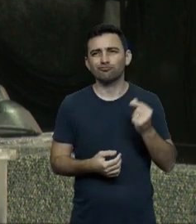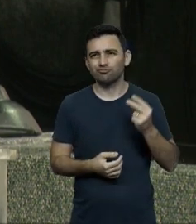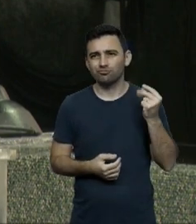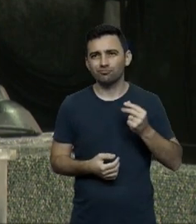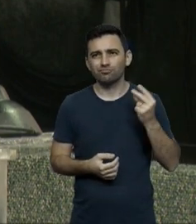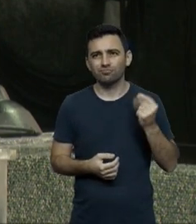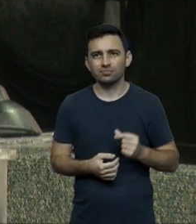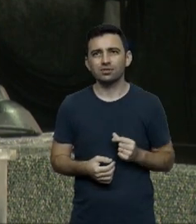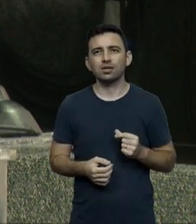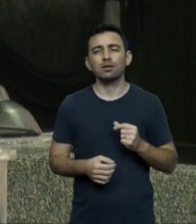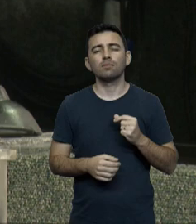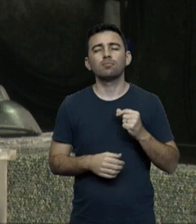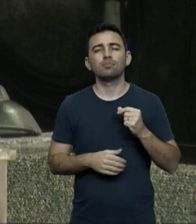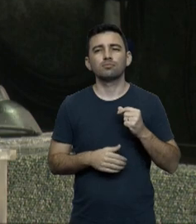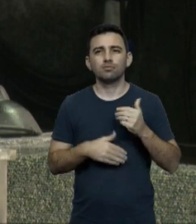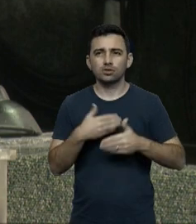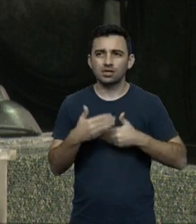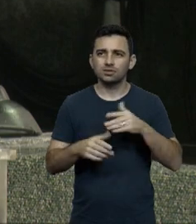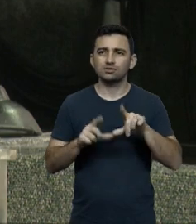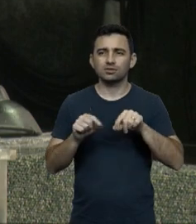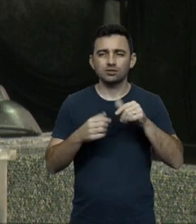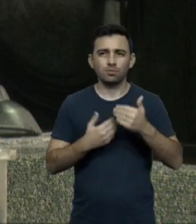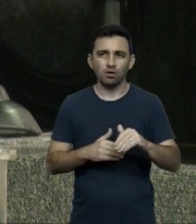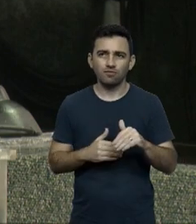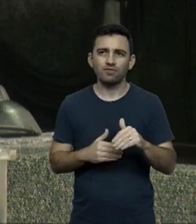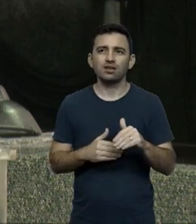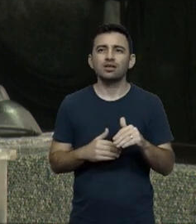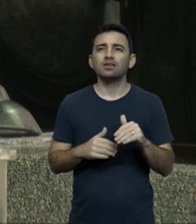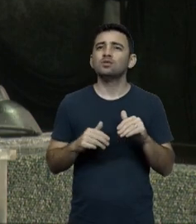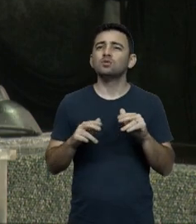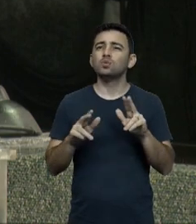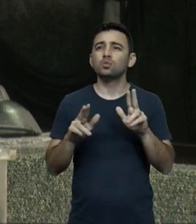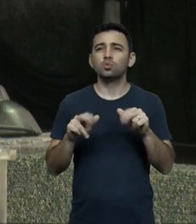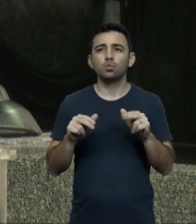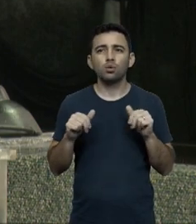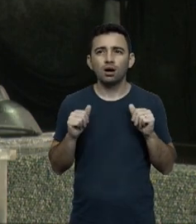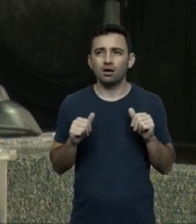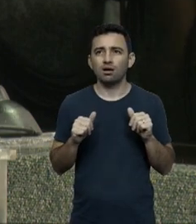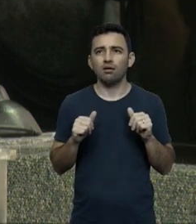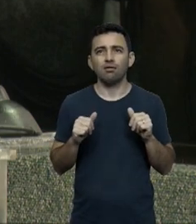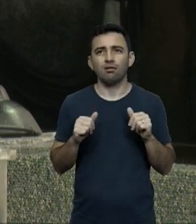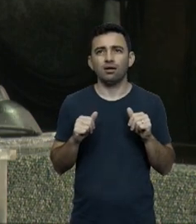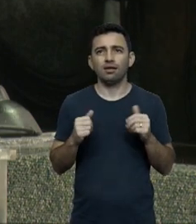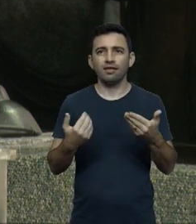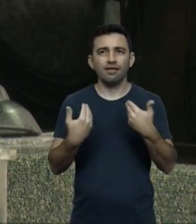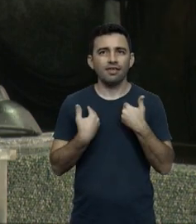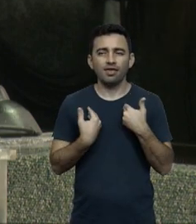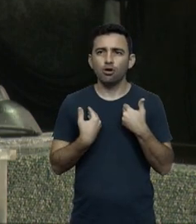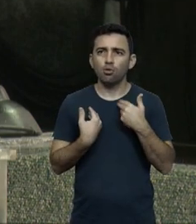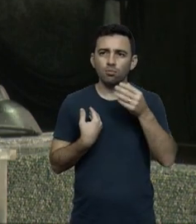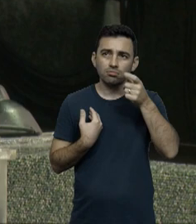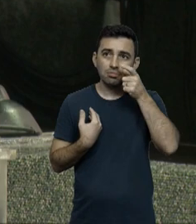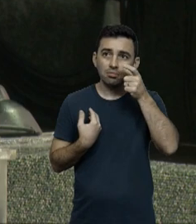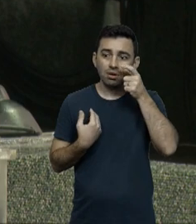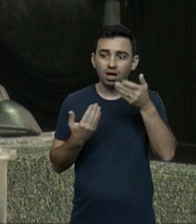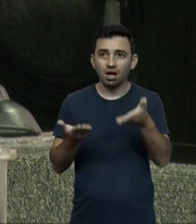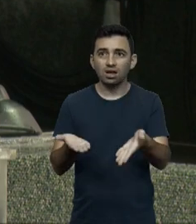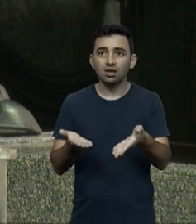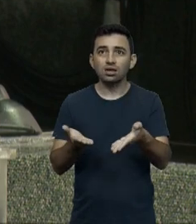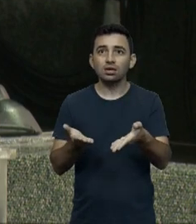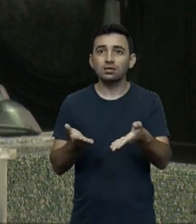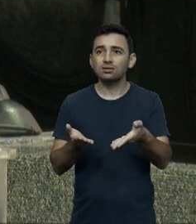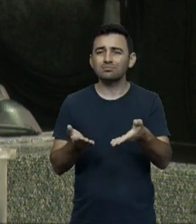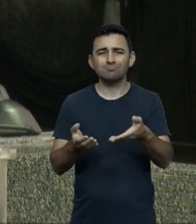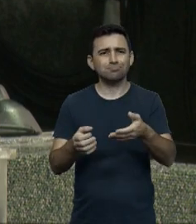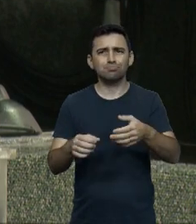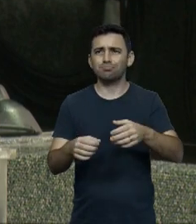dos processos seletivos e nunca na história eu acompanhei um processo seletivo tão